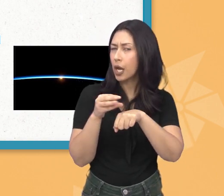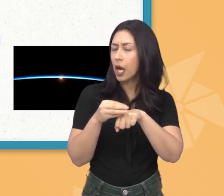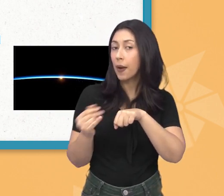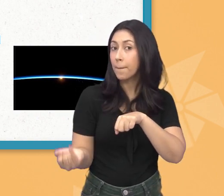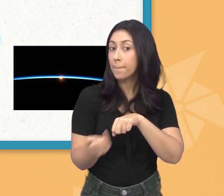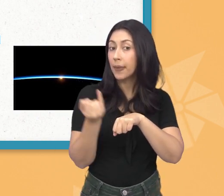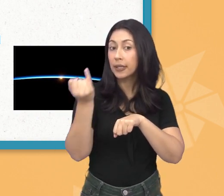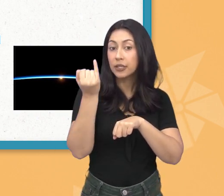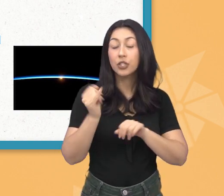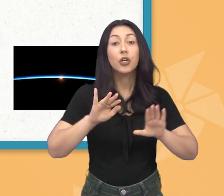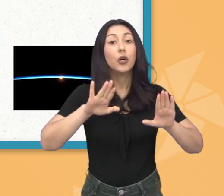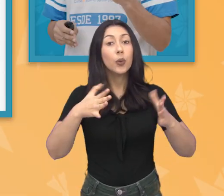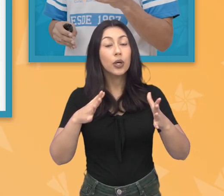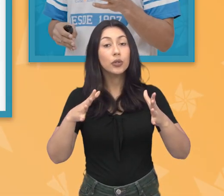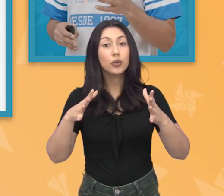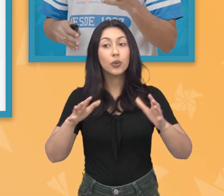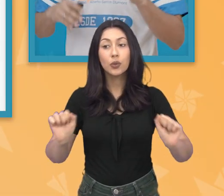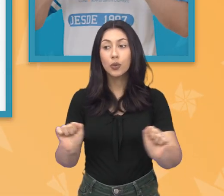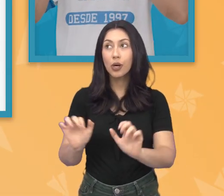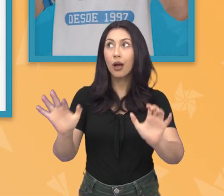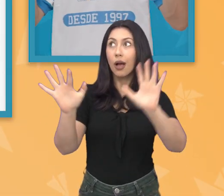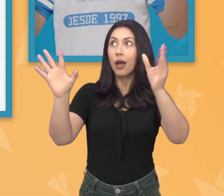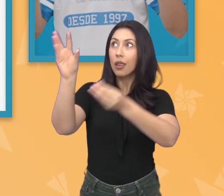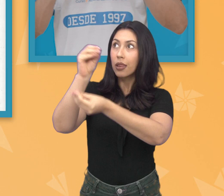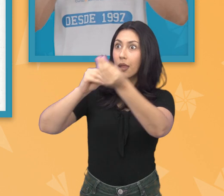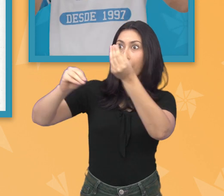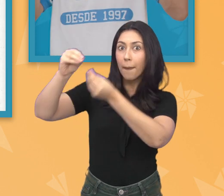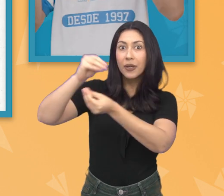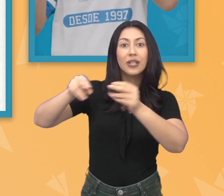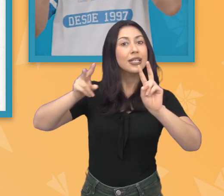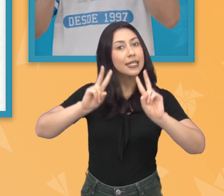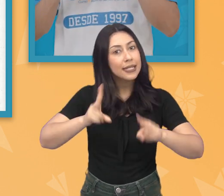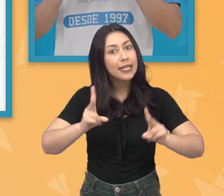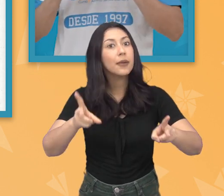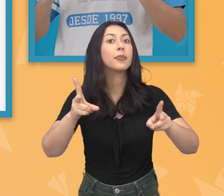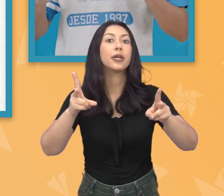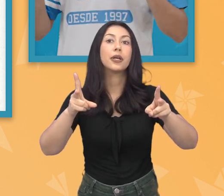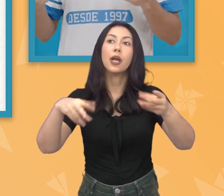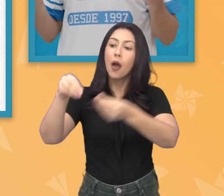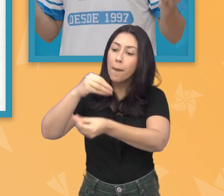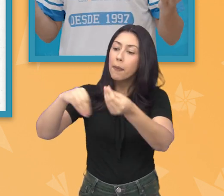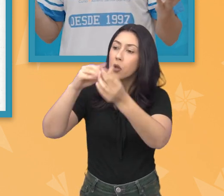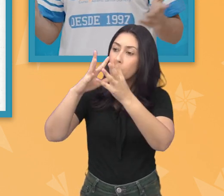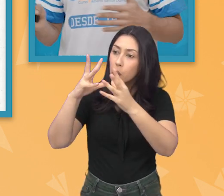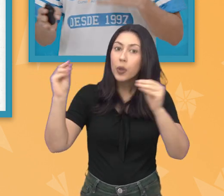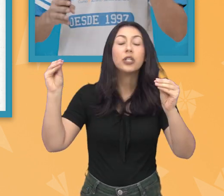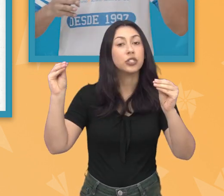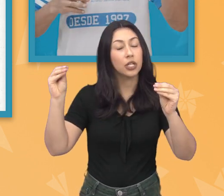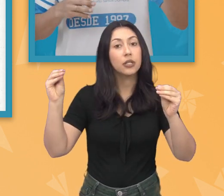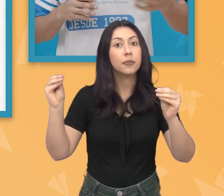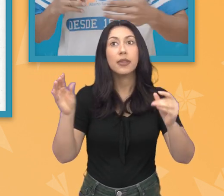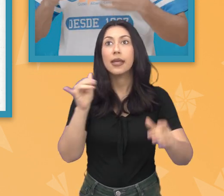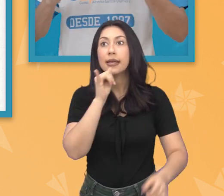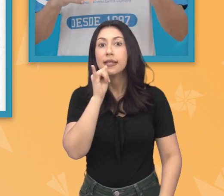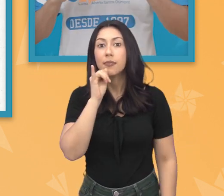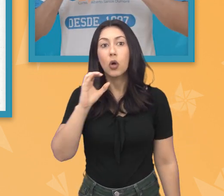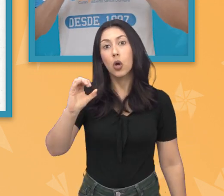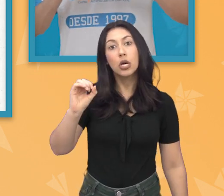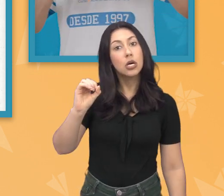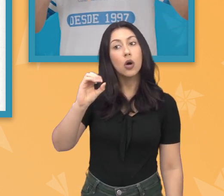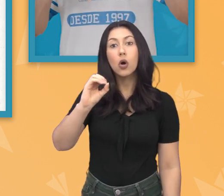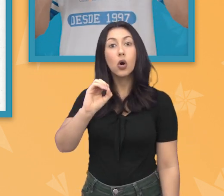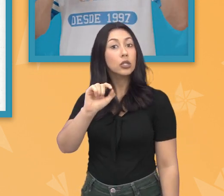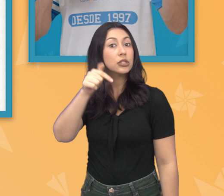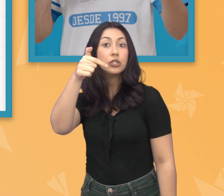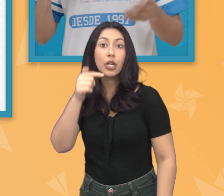Toda mistura entre gases é homogênea, como o ar que a gente respira. A atmosfera é composta por diversos gases, como por exemplo oxigênio,